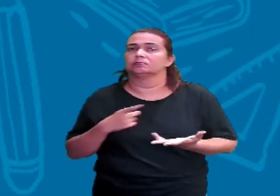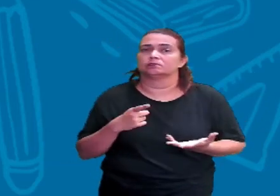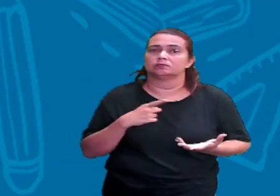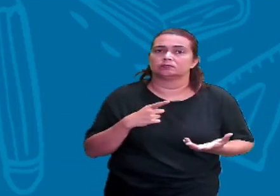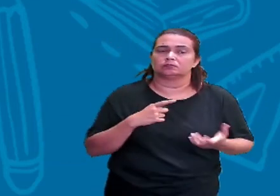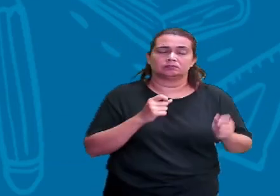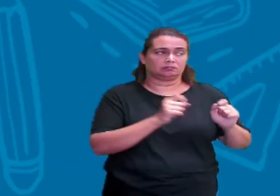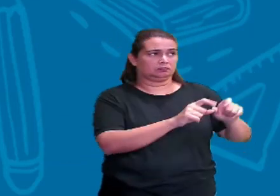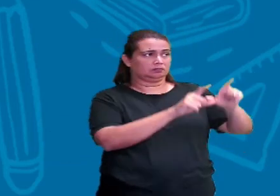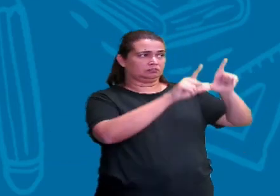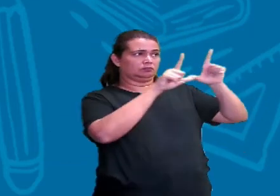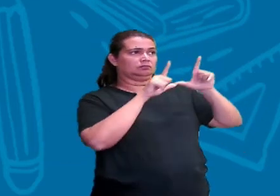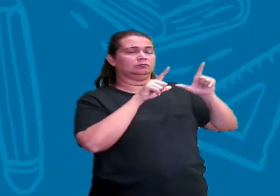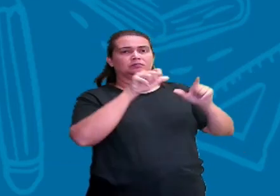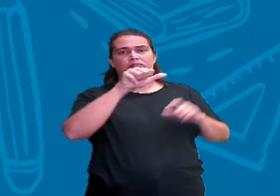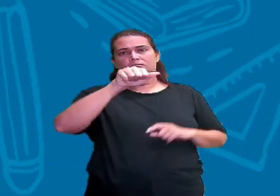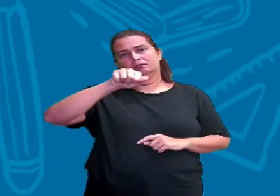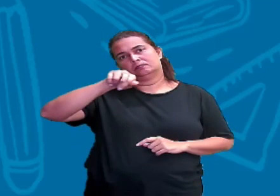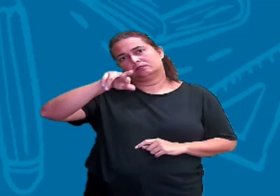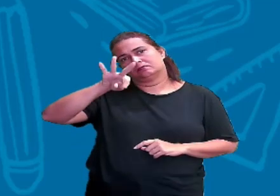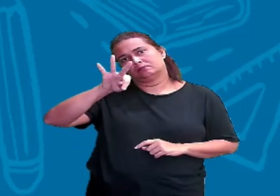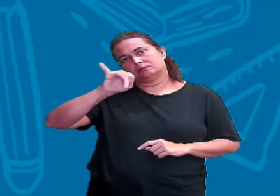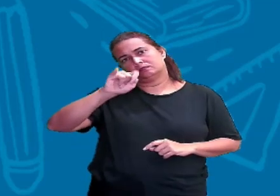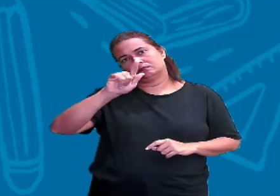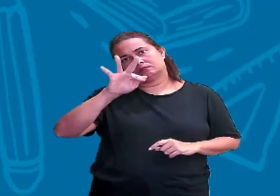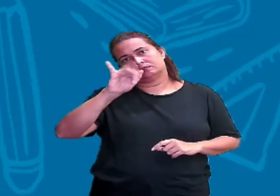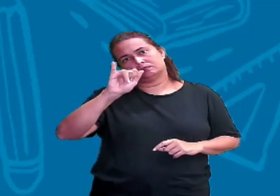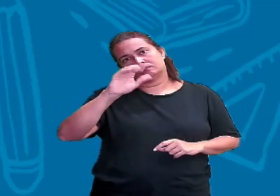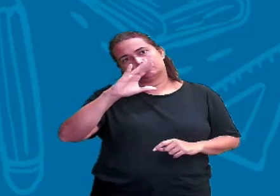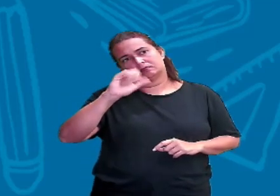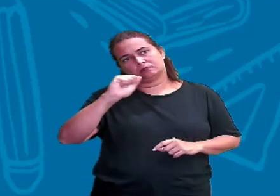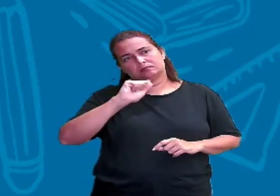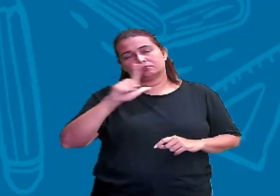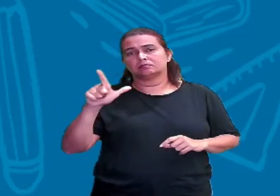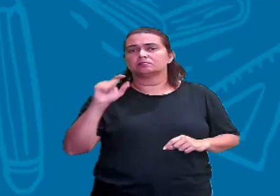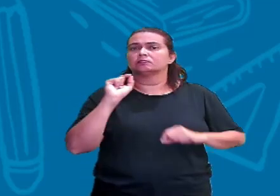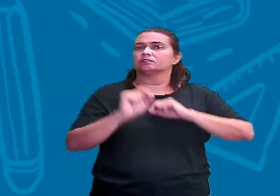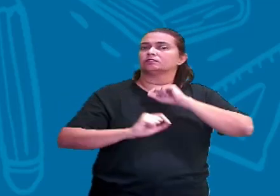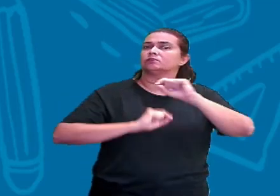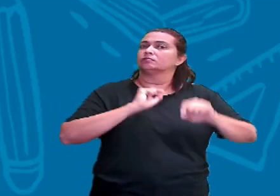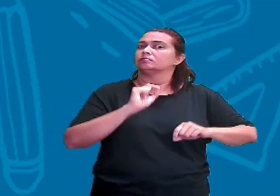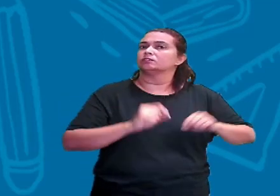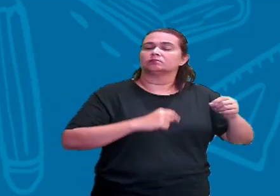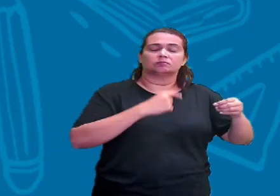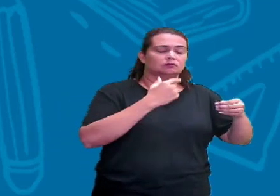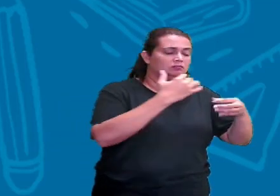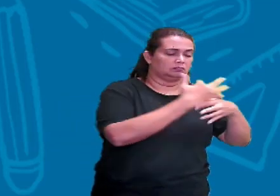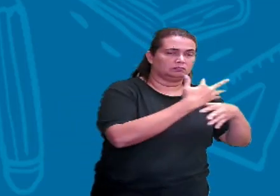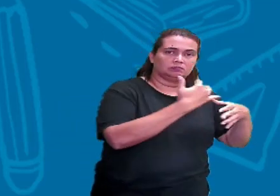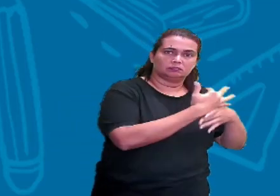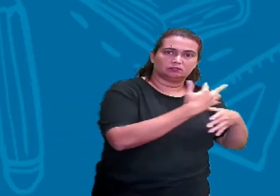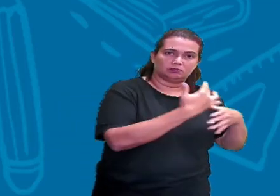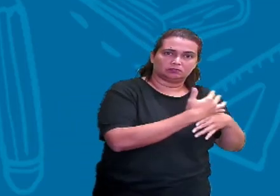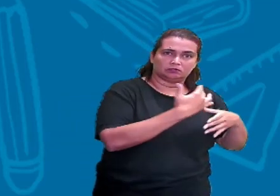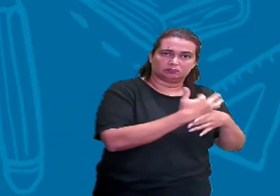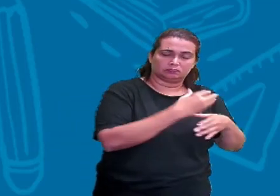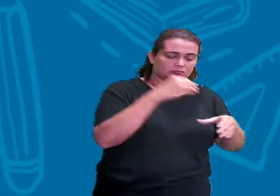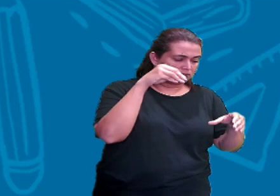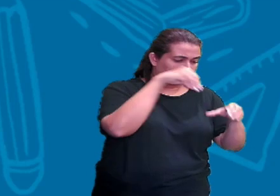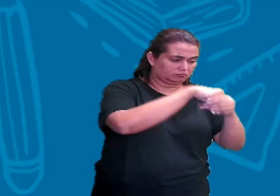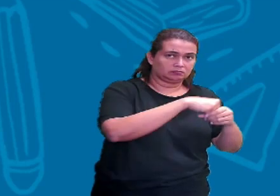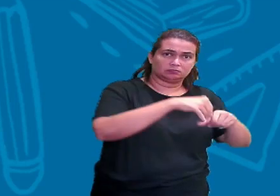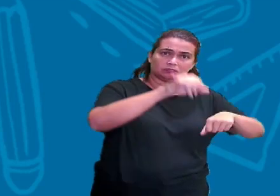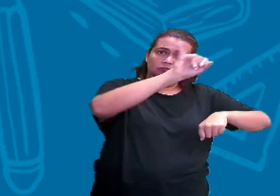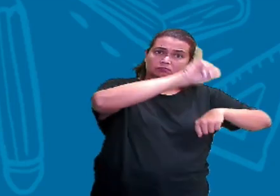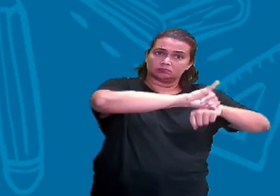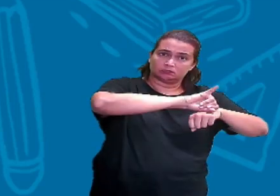paisagem artificial. Um exemplo básico são os centros das nossas cidades, né? Quase nada mais é natural, tudo ali foi construído